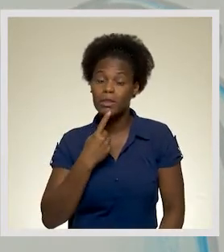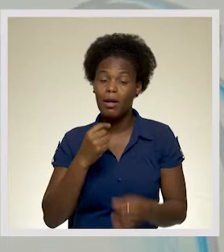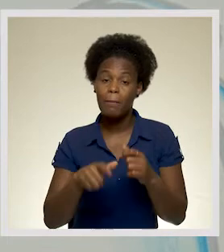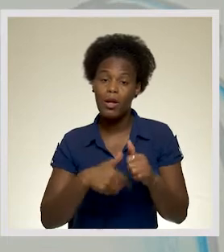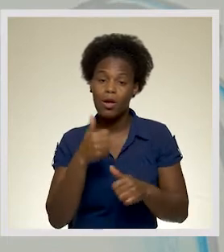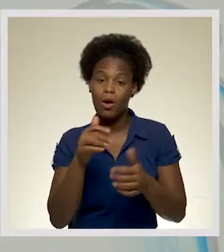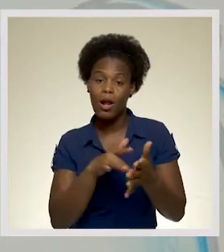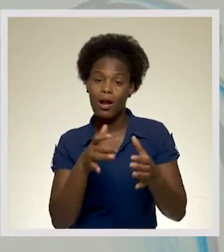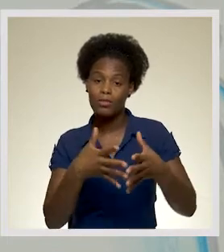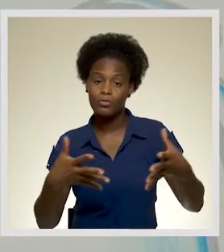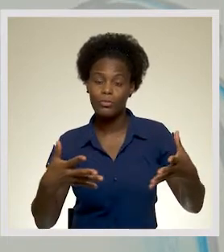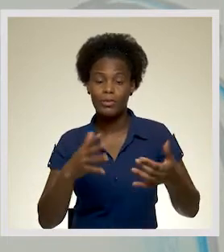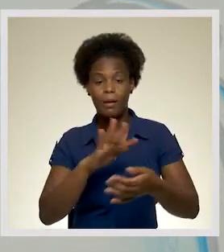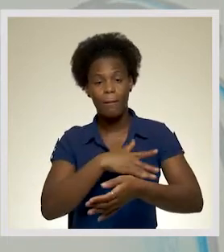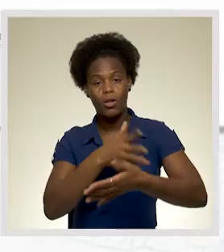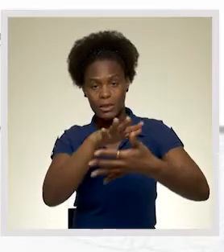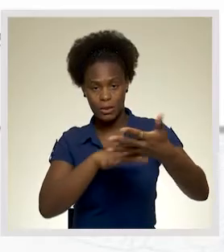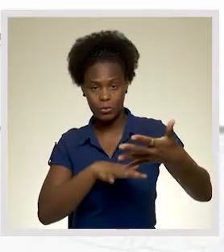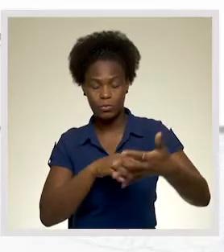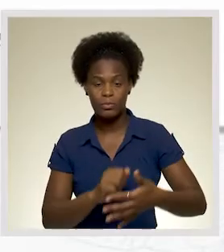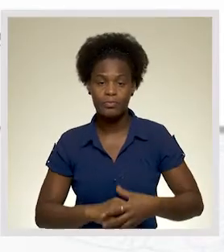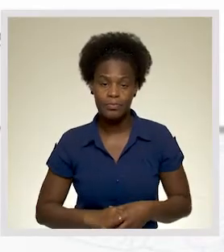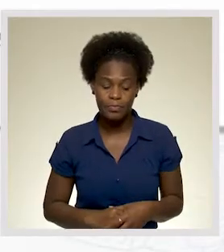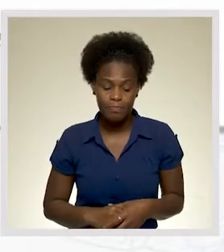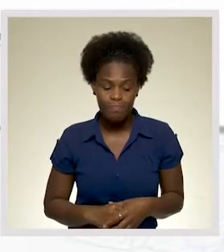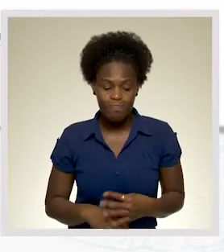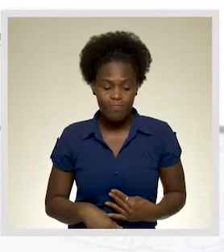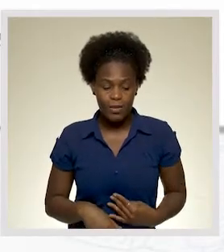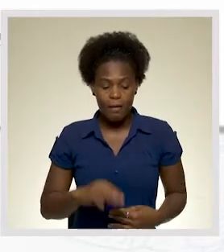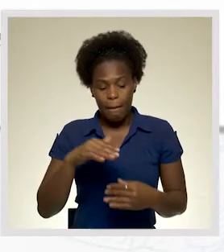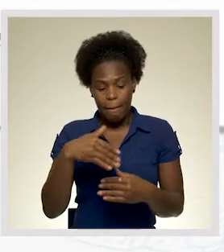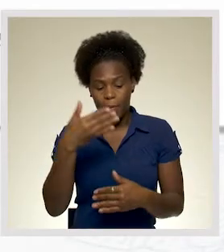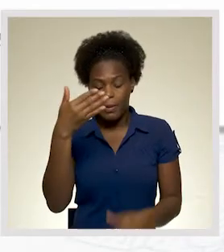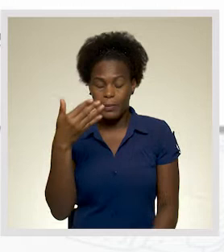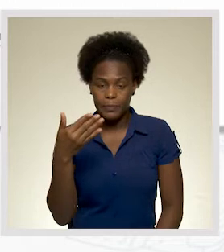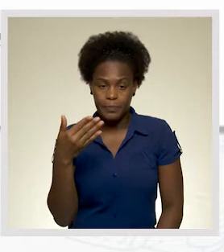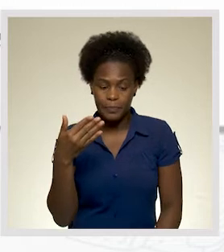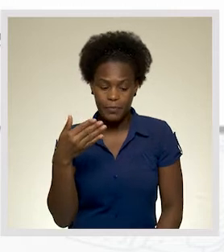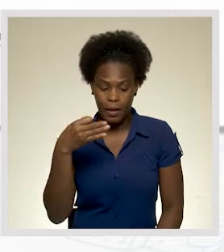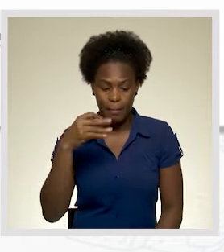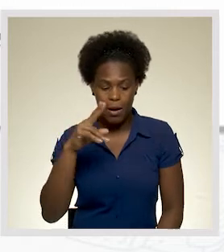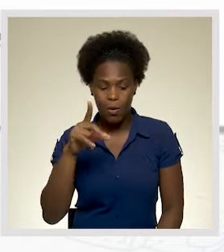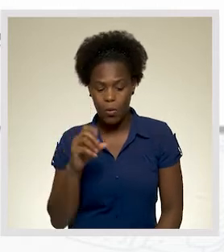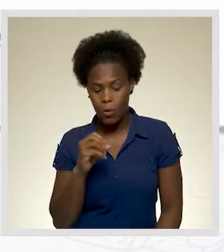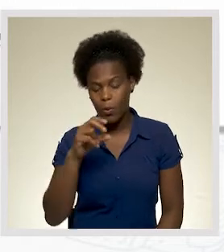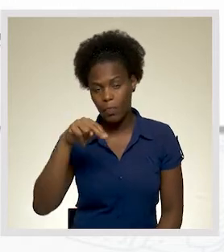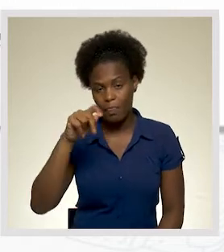em prosa. O primeiro comentário, do Paulo Neves da Silva: